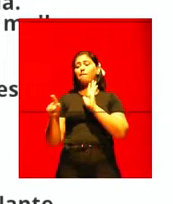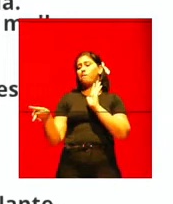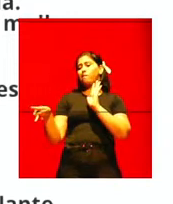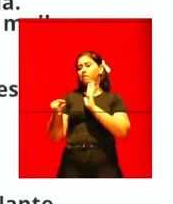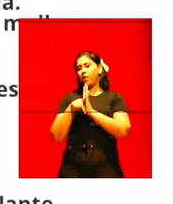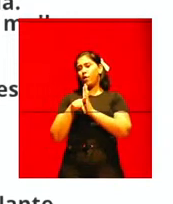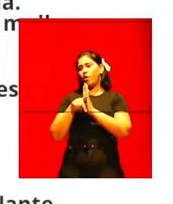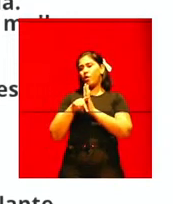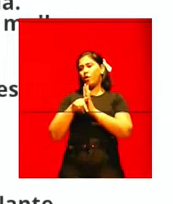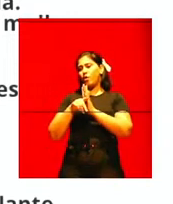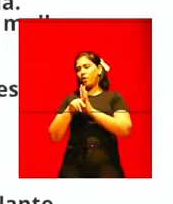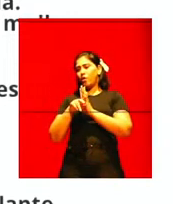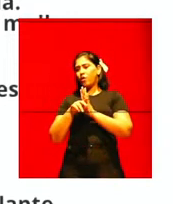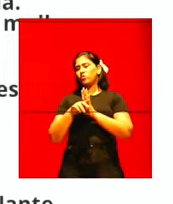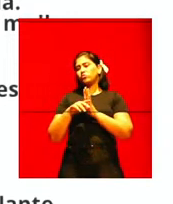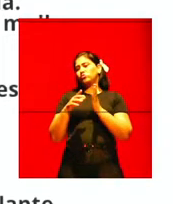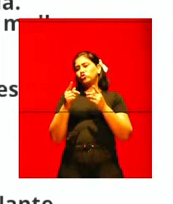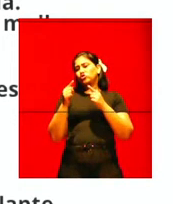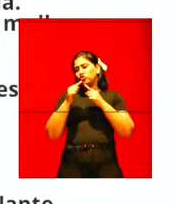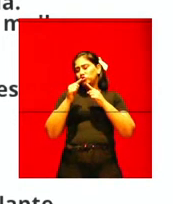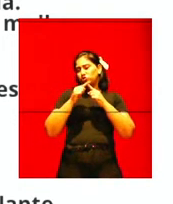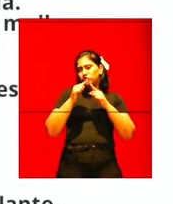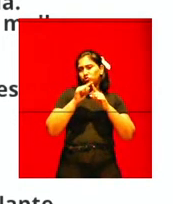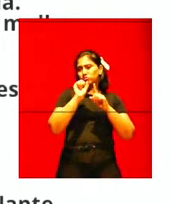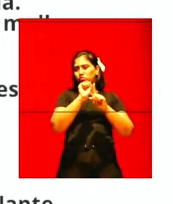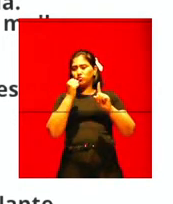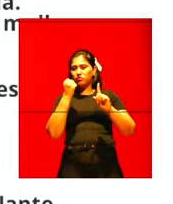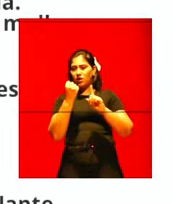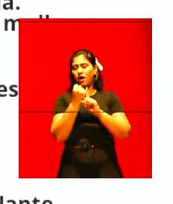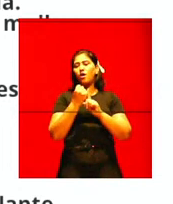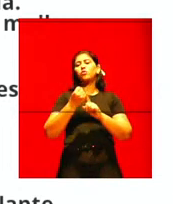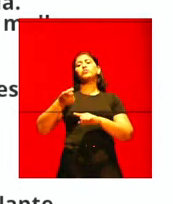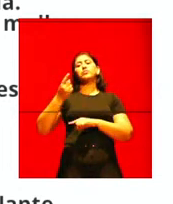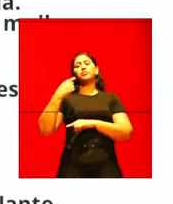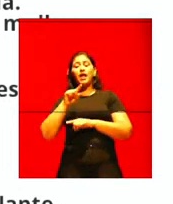social a que pertence o falante. E letra E.